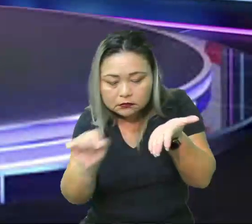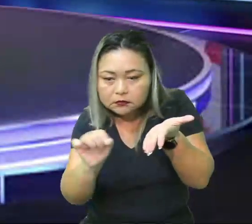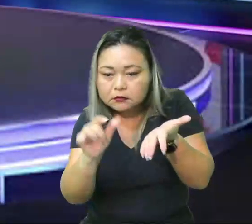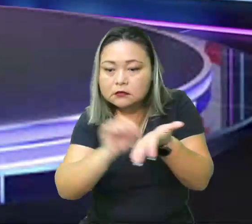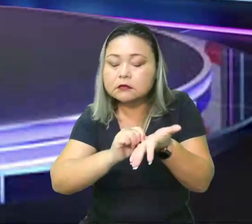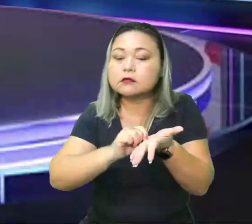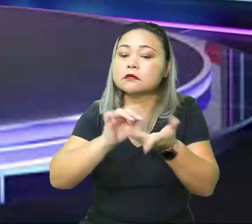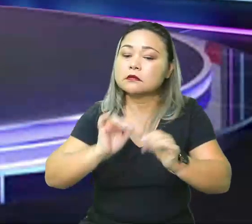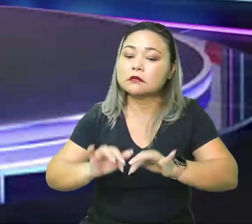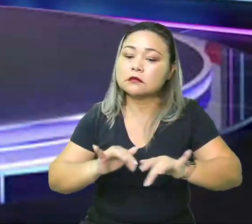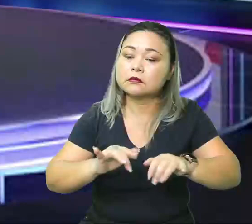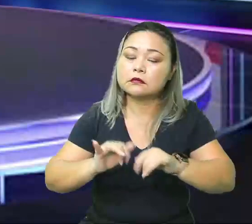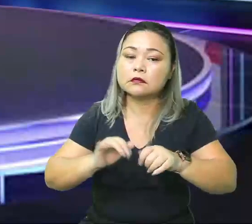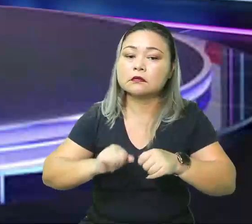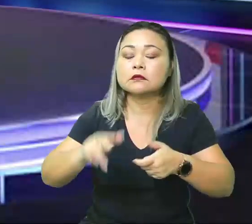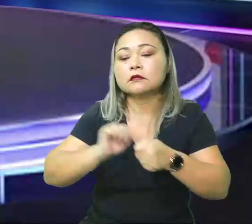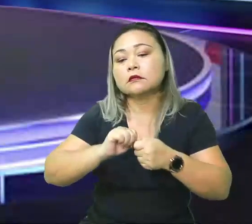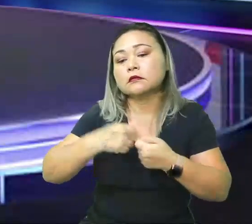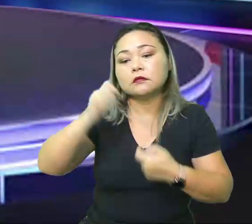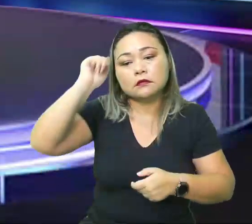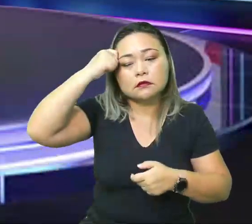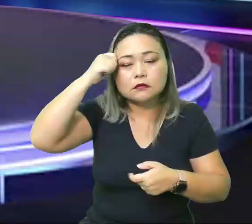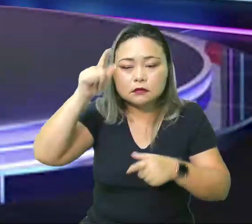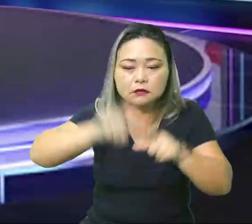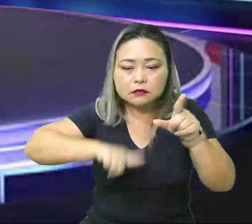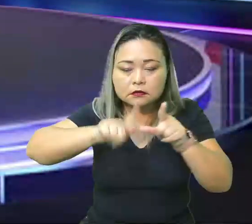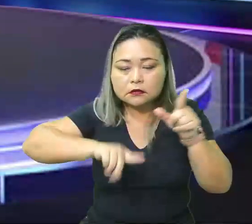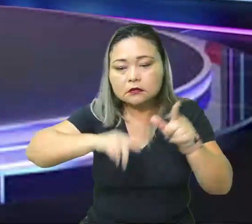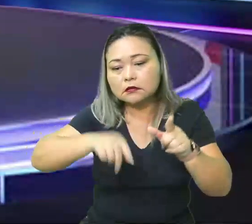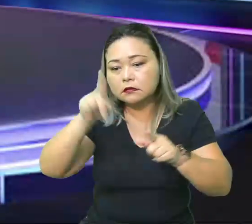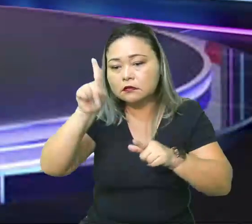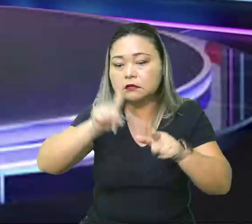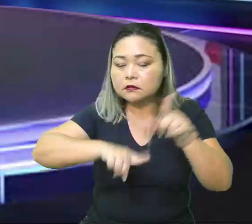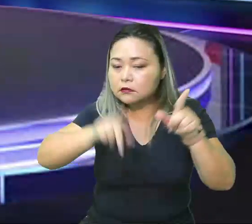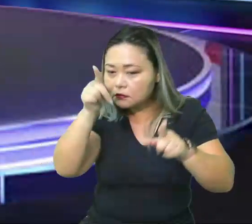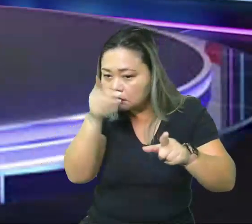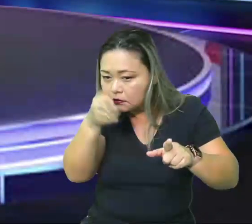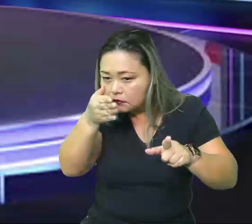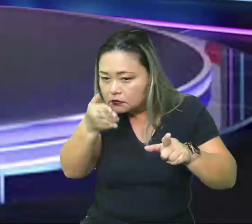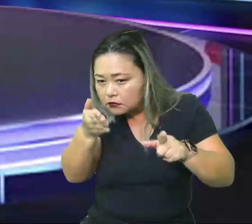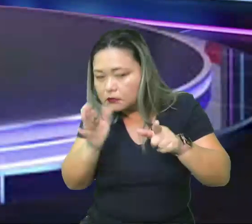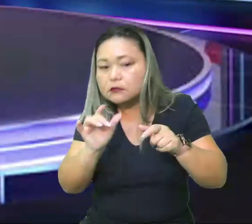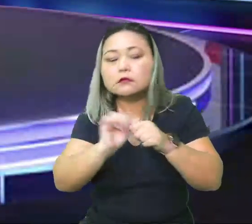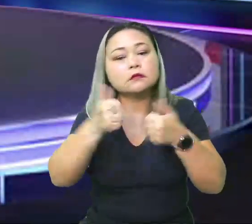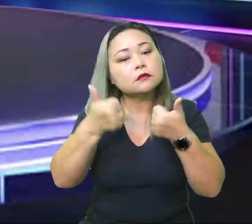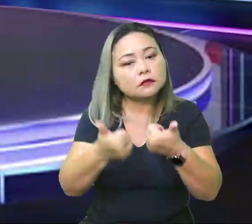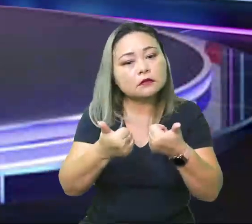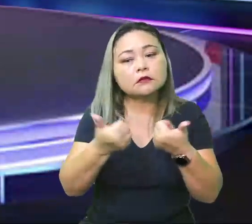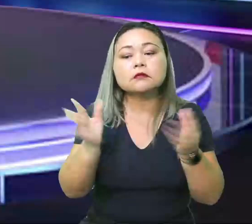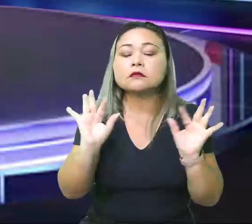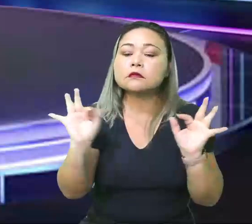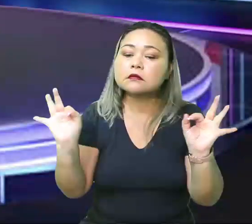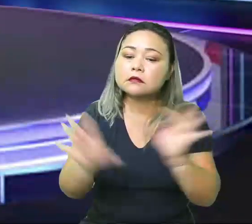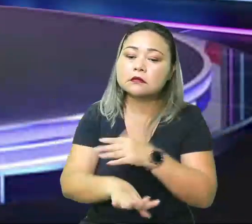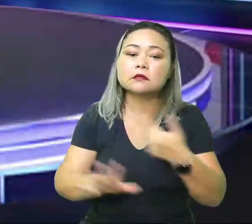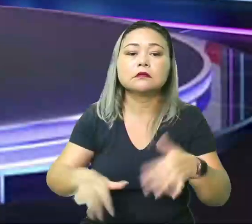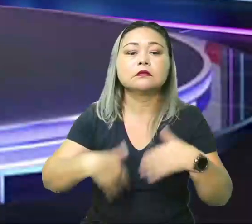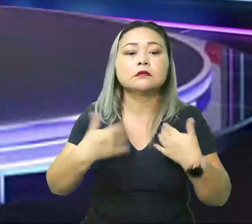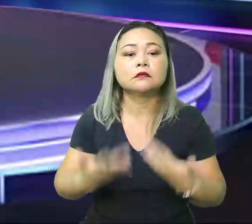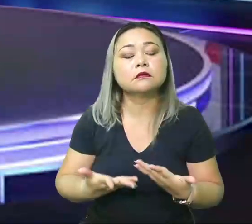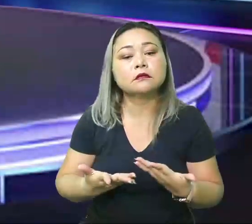for digitalizado, você vai usar aí ou o negrito ou o itálico, aquela letra caidinha. Tá bom? Só fechando aí pra